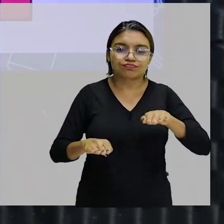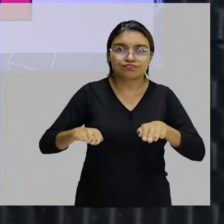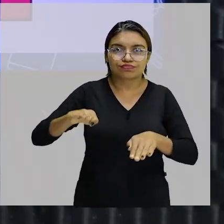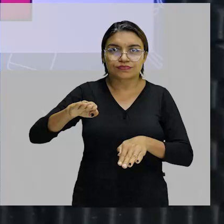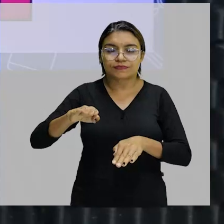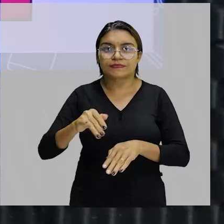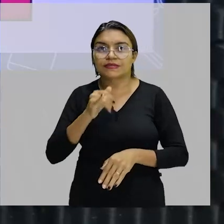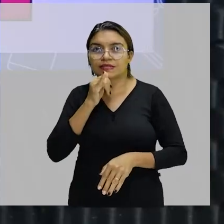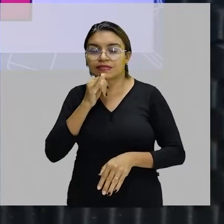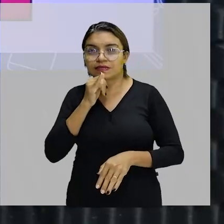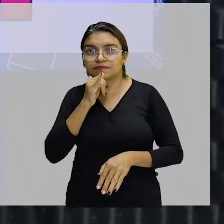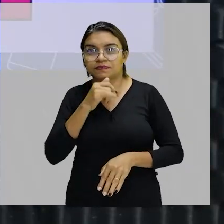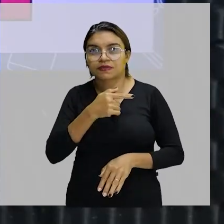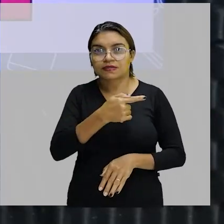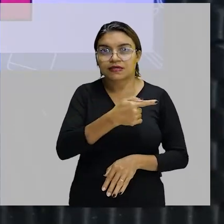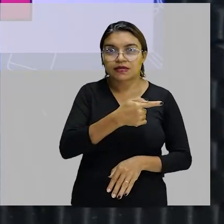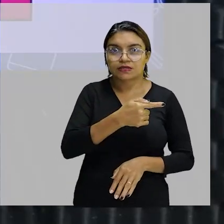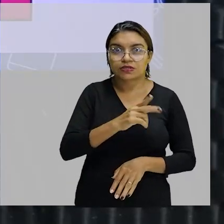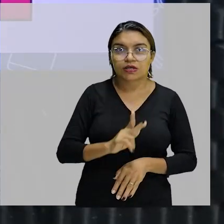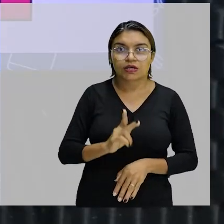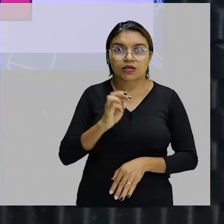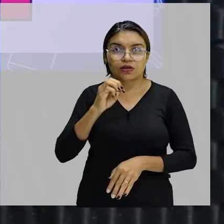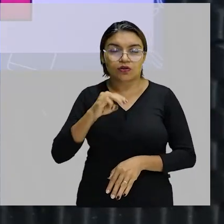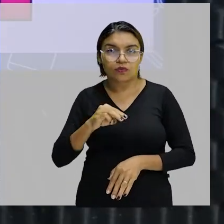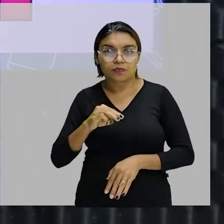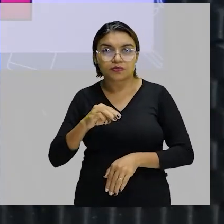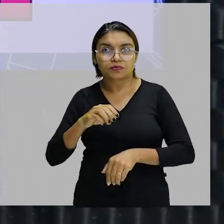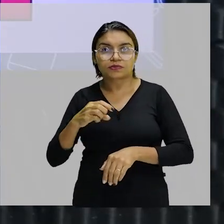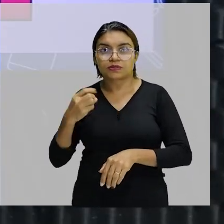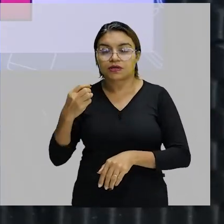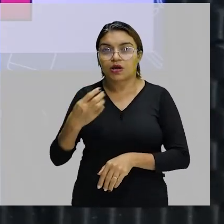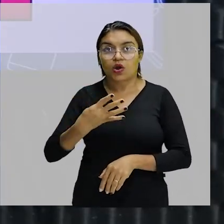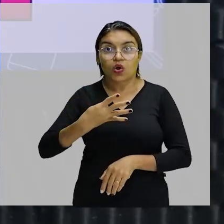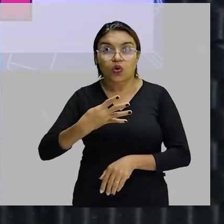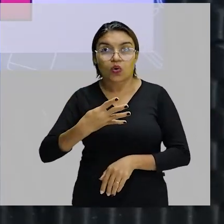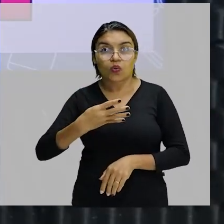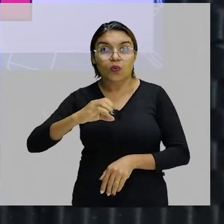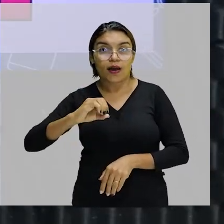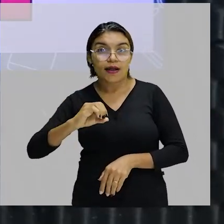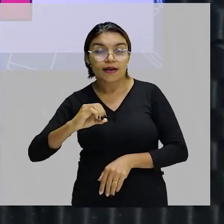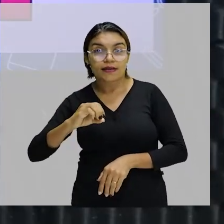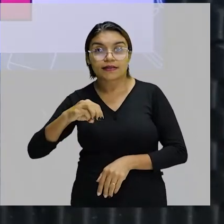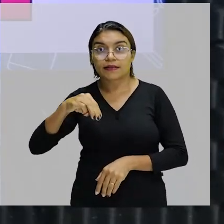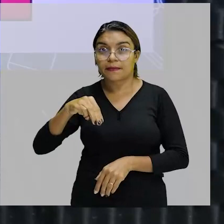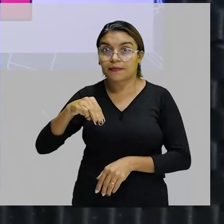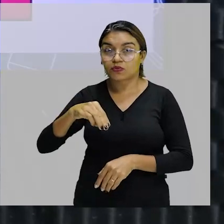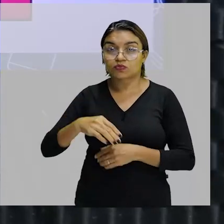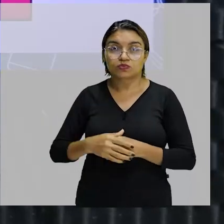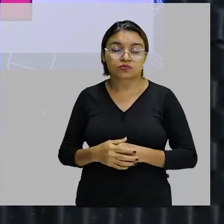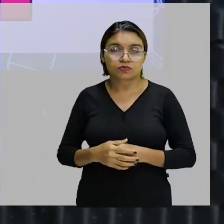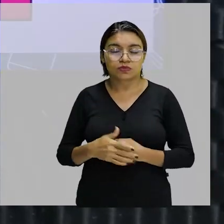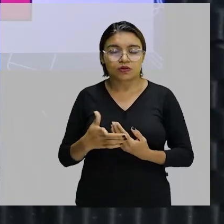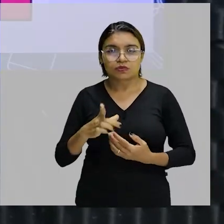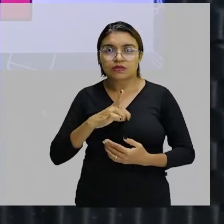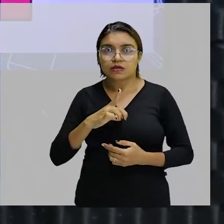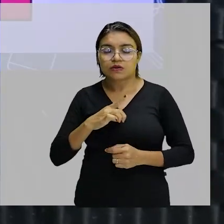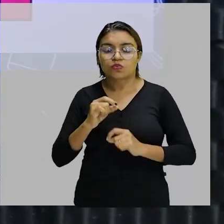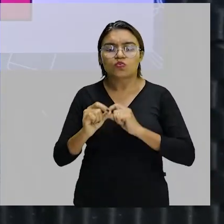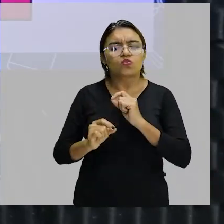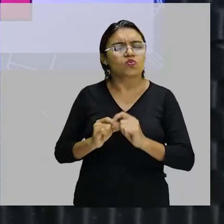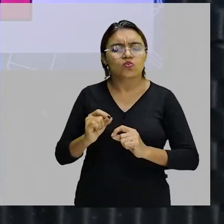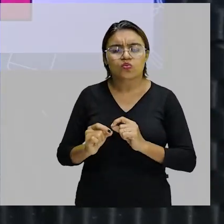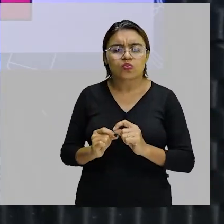um treino de 7 km em 40 minutos. Então, eu vou fazer um treino de 3 num